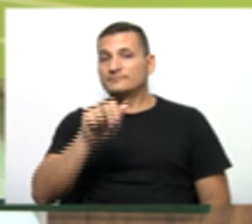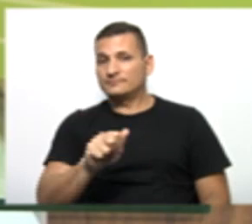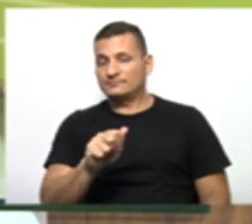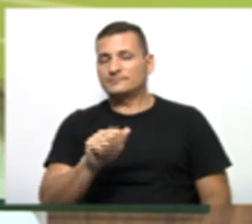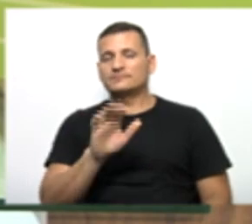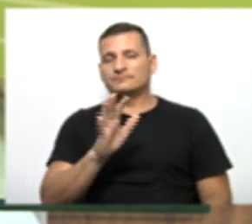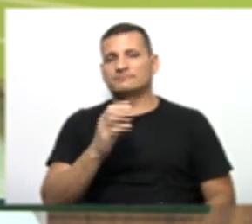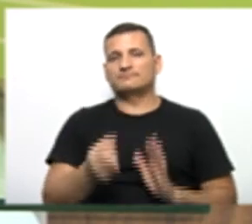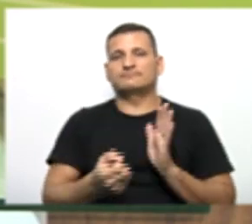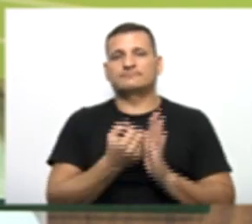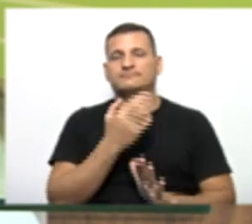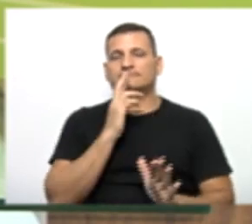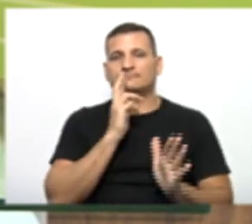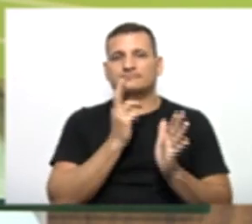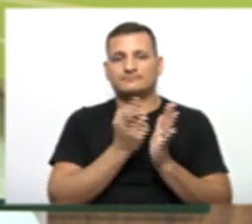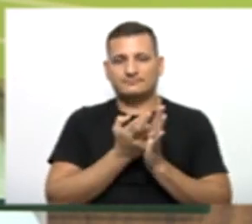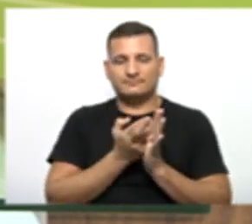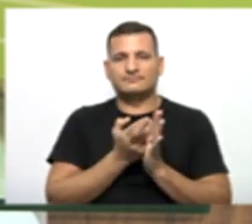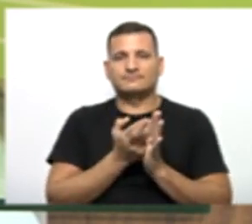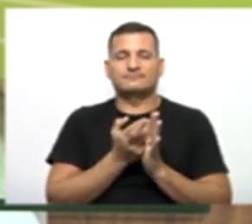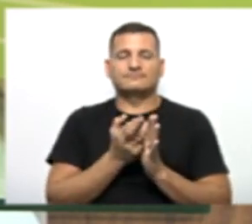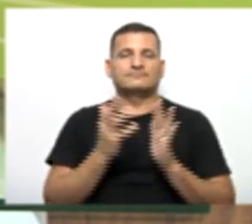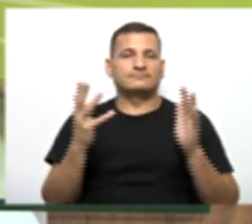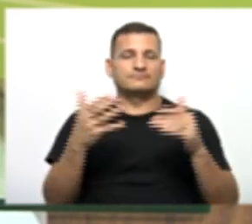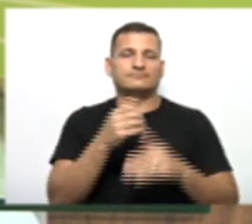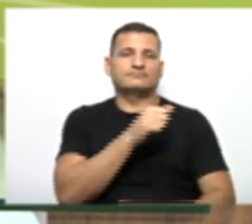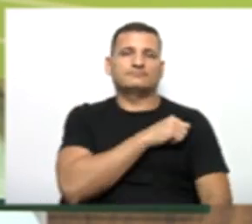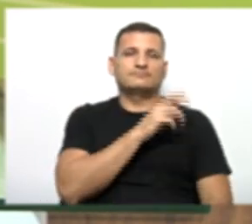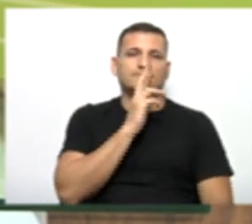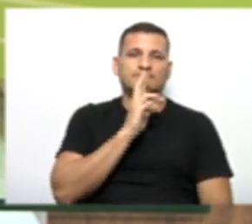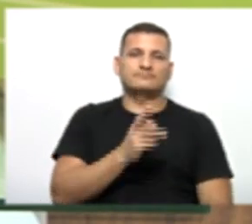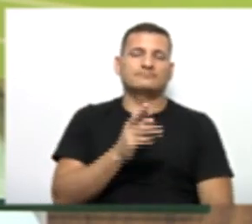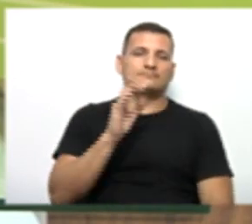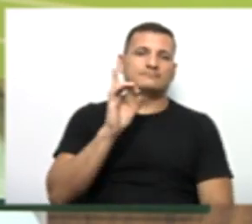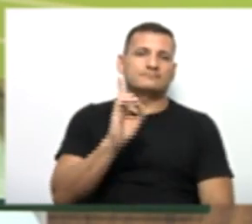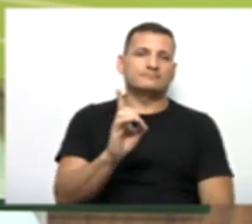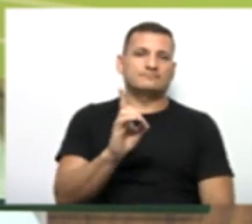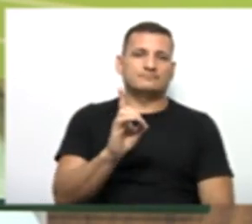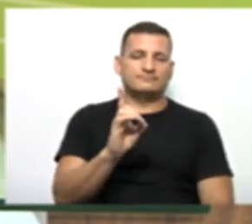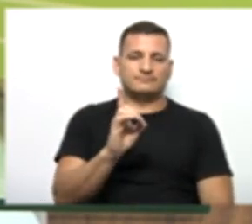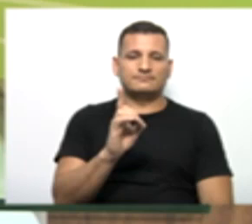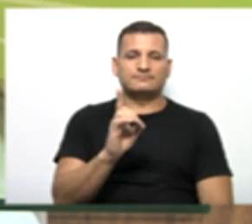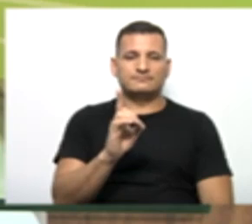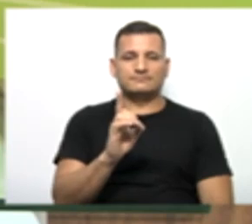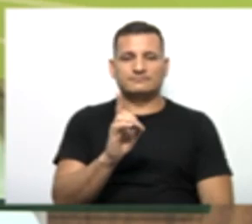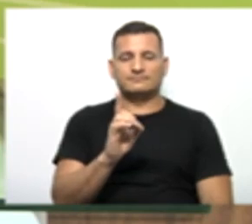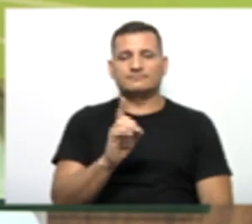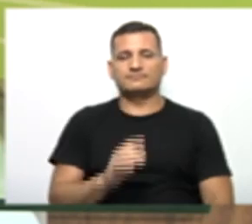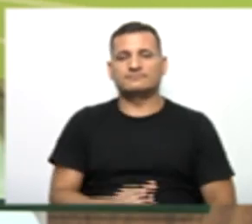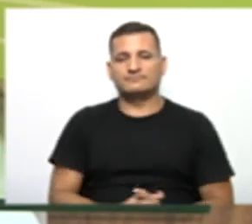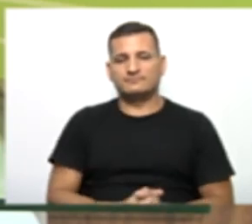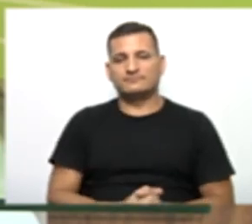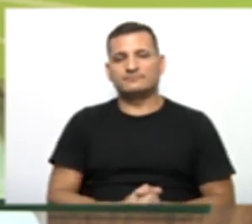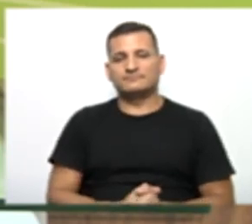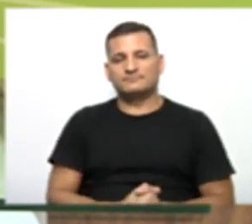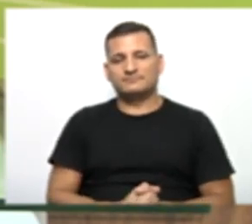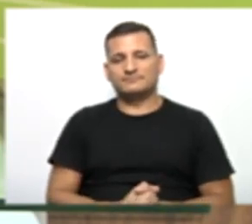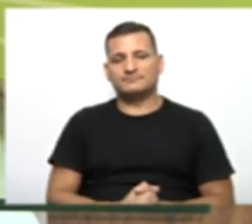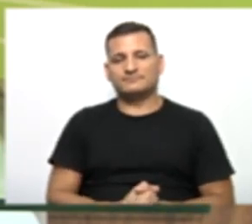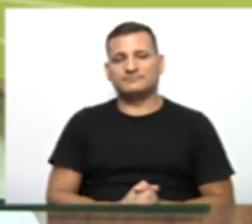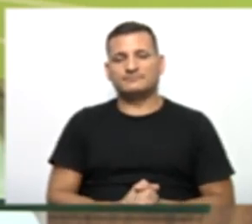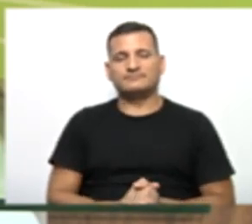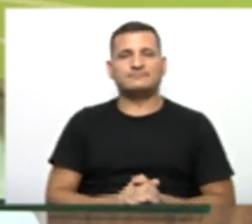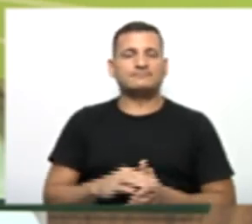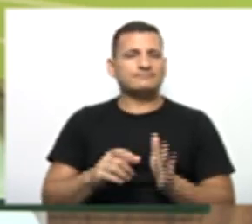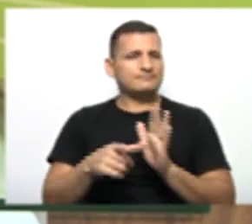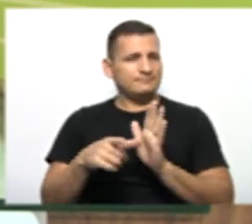aqui que os alunos haviam fechado na letra D, que foi a resposta correta. Então, antes mesmo do professor corrigir, os